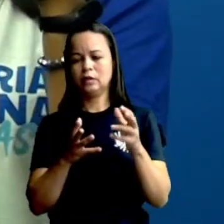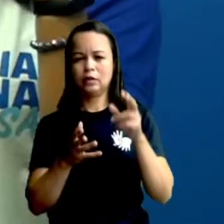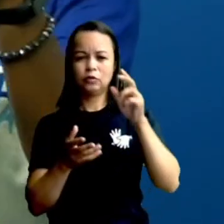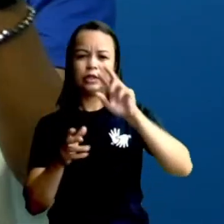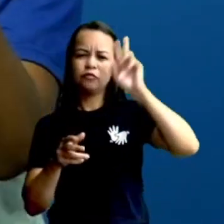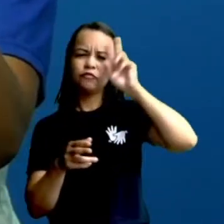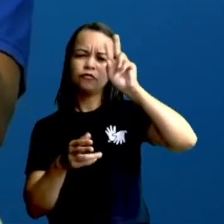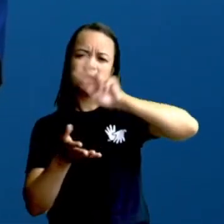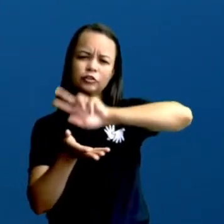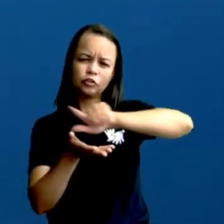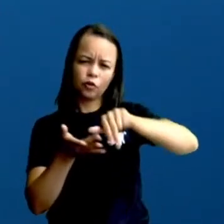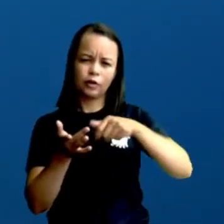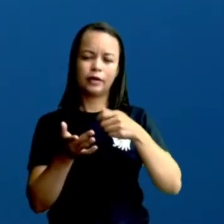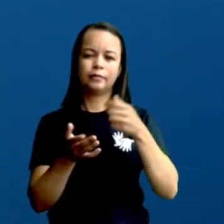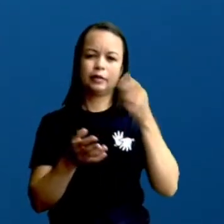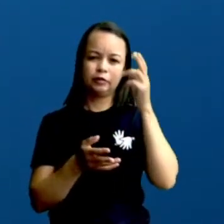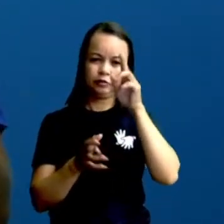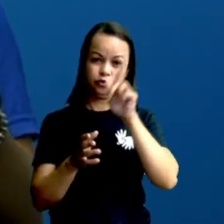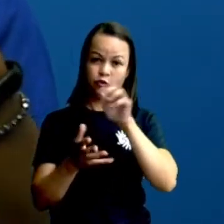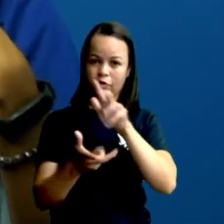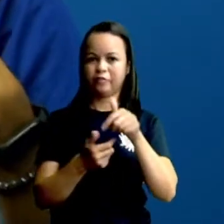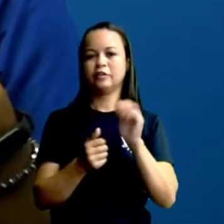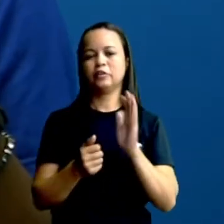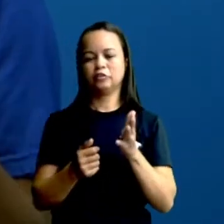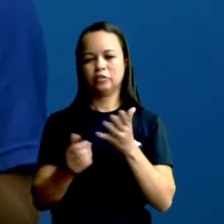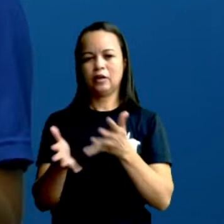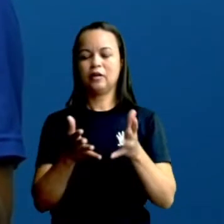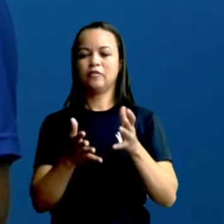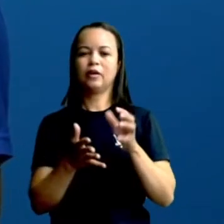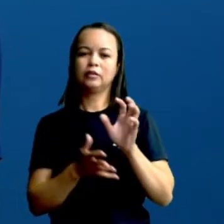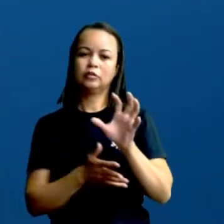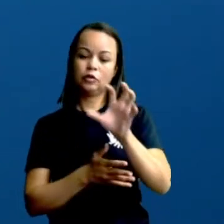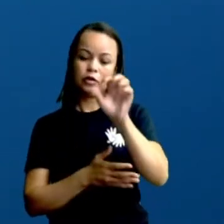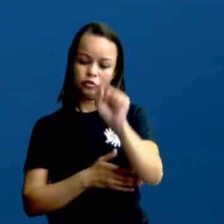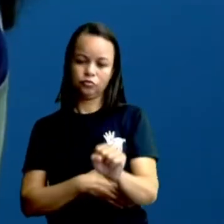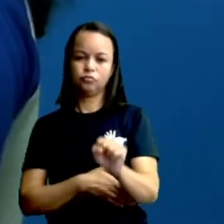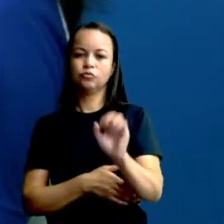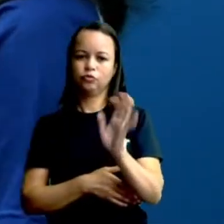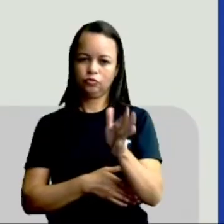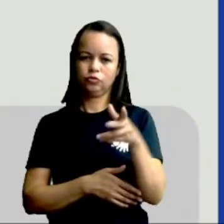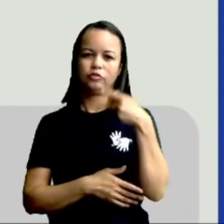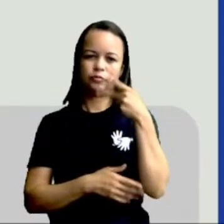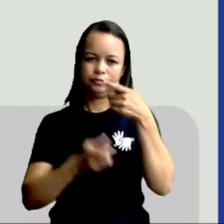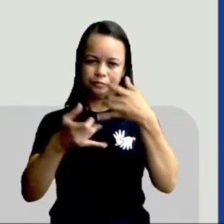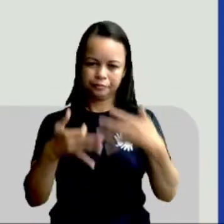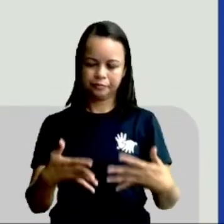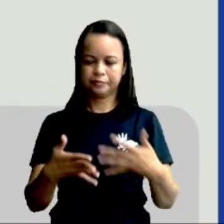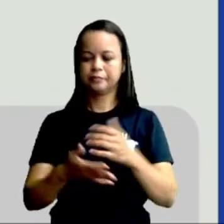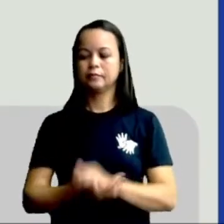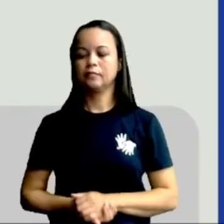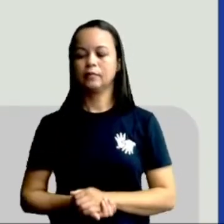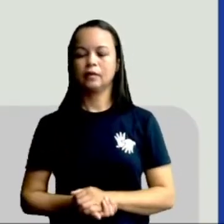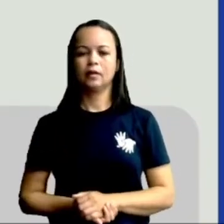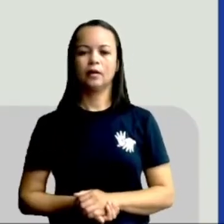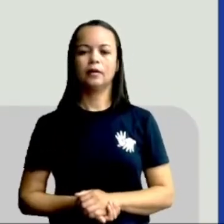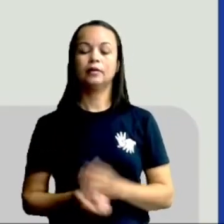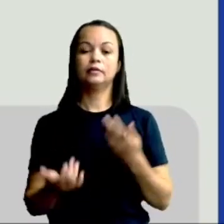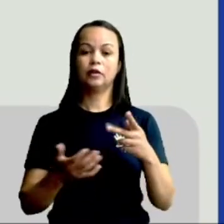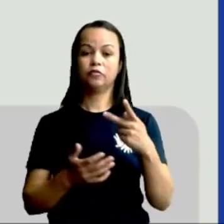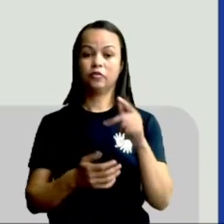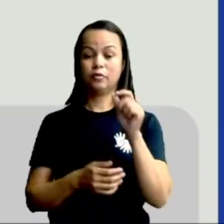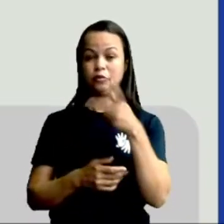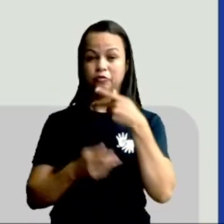geografia? Tá ligado, né? Muita coisa. A gente falou muito sobre essa região sul também. Então, vamos falar um pouquinho sobre essa